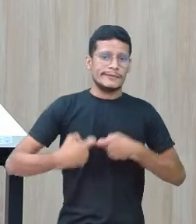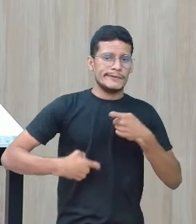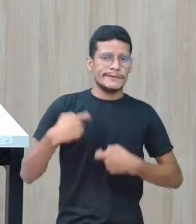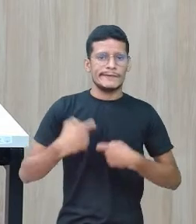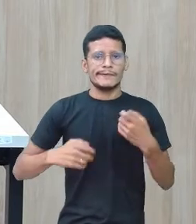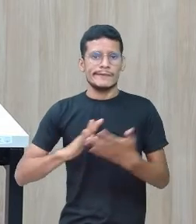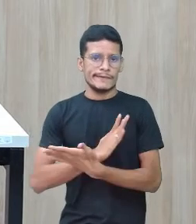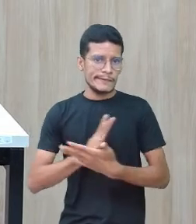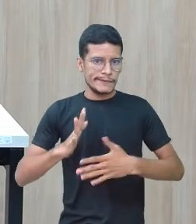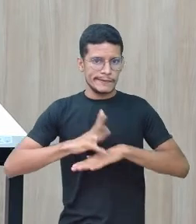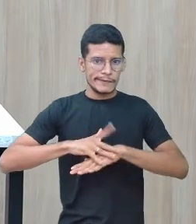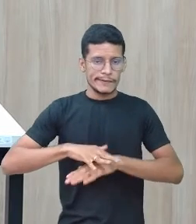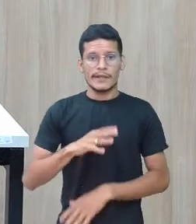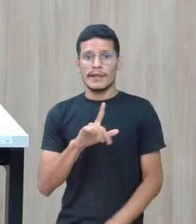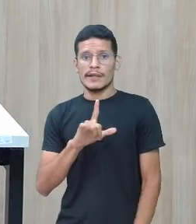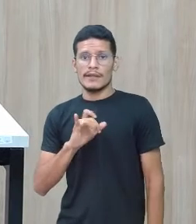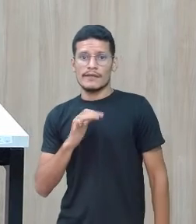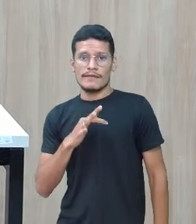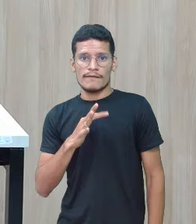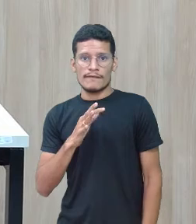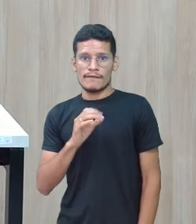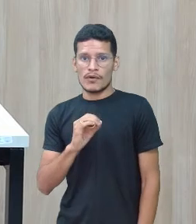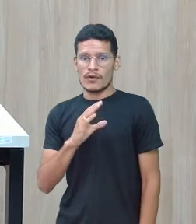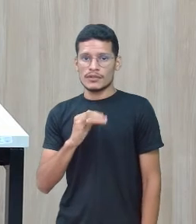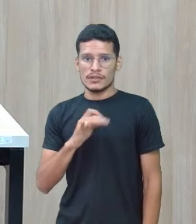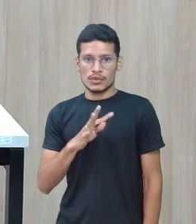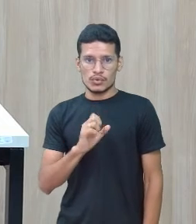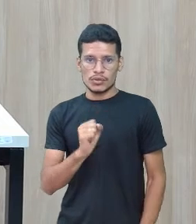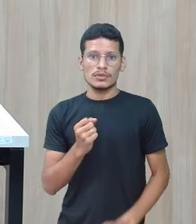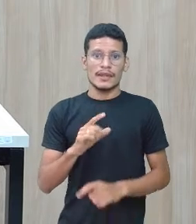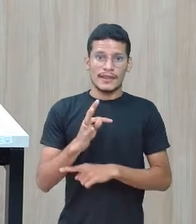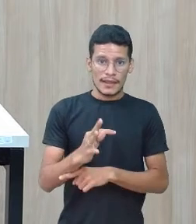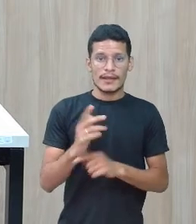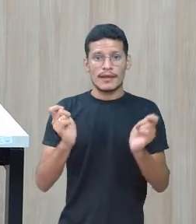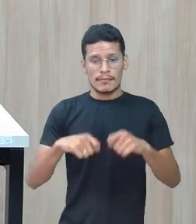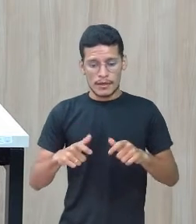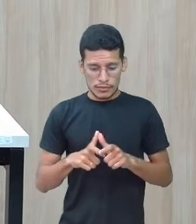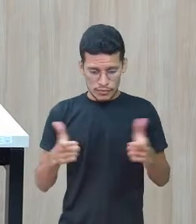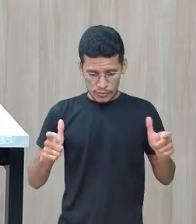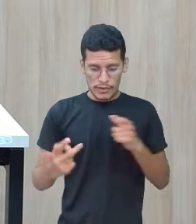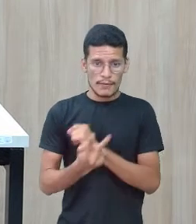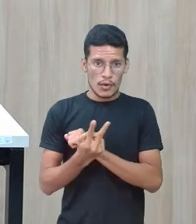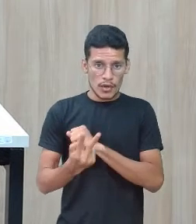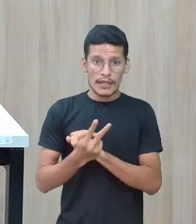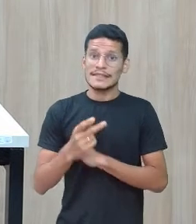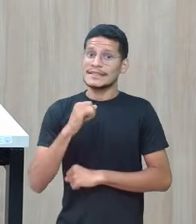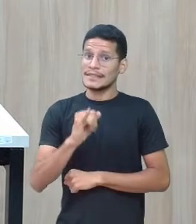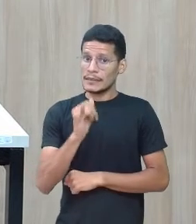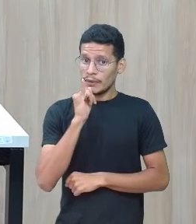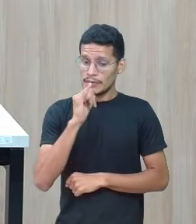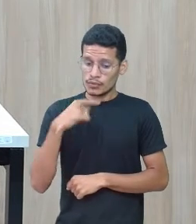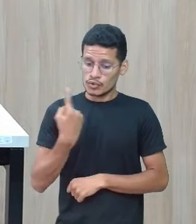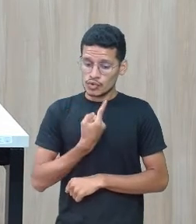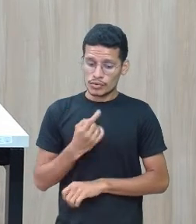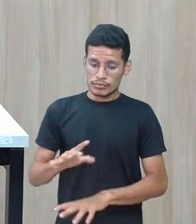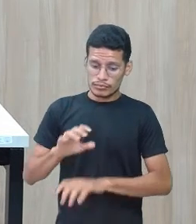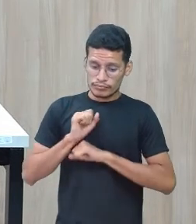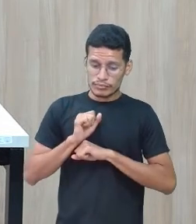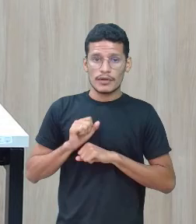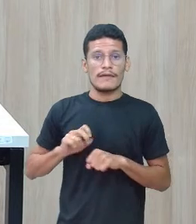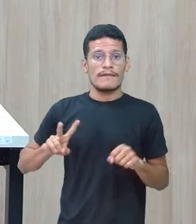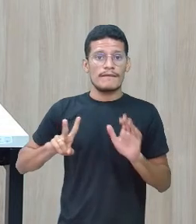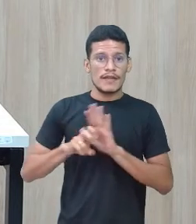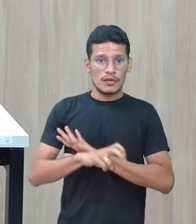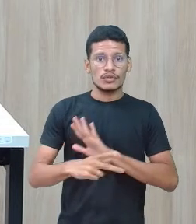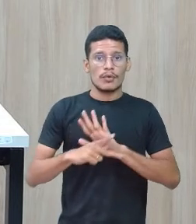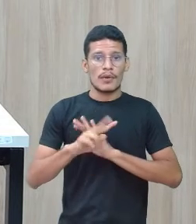transmissíveis. Os linfócitos T, eles aumentam a nossa imunidade, que quando nos contaminamos com